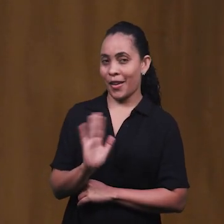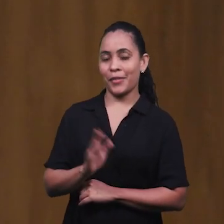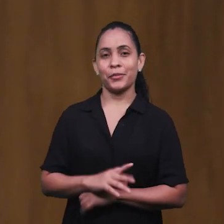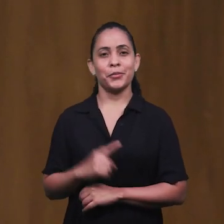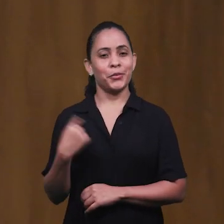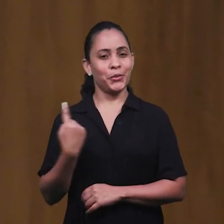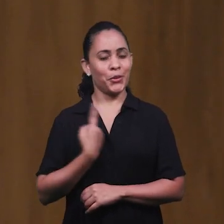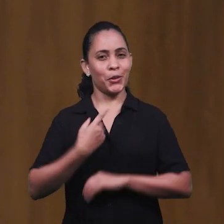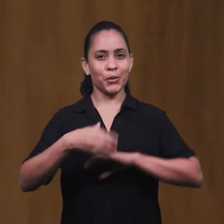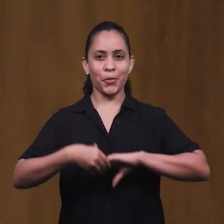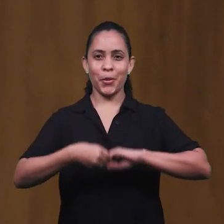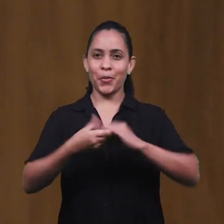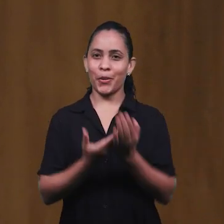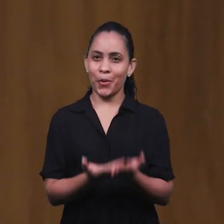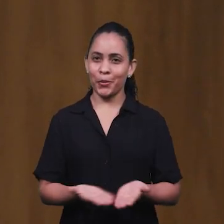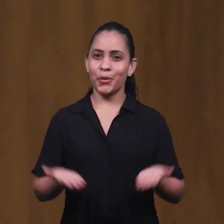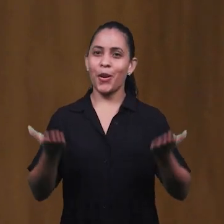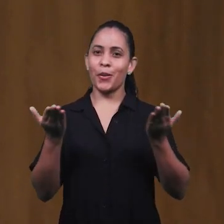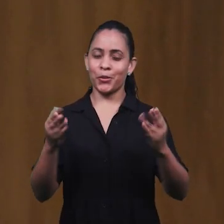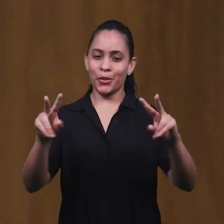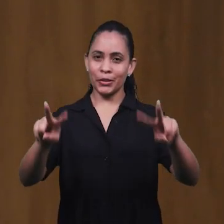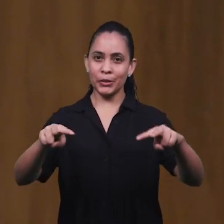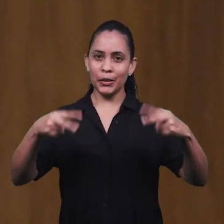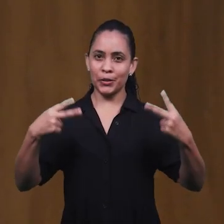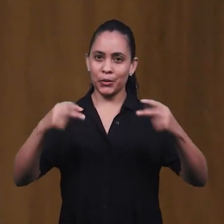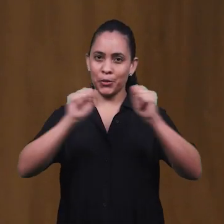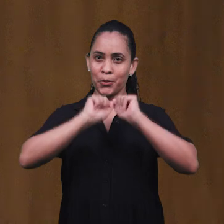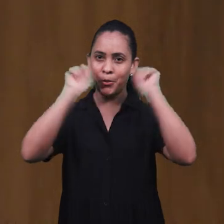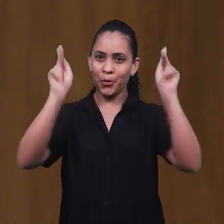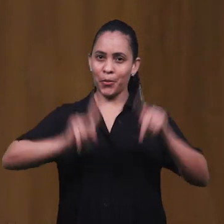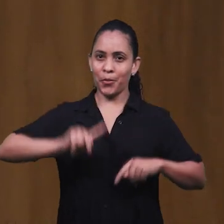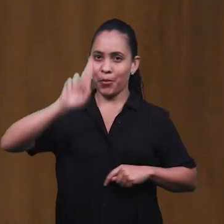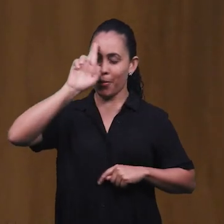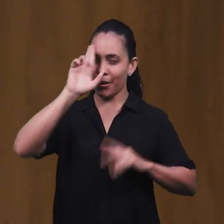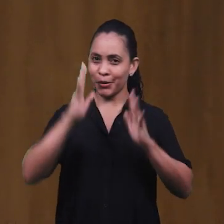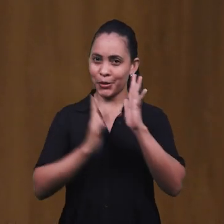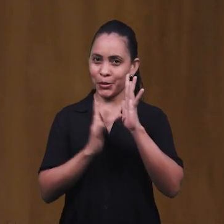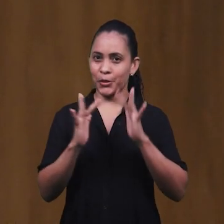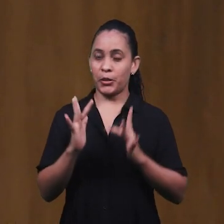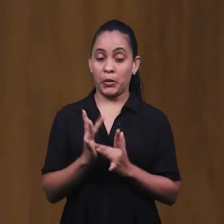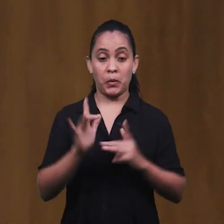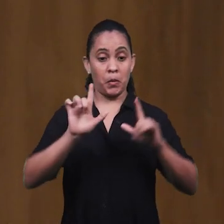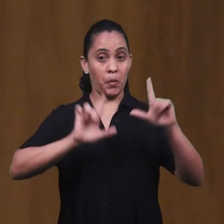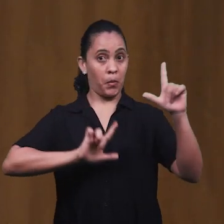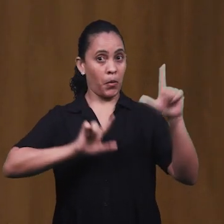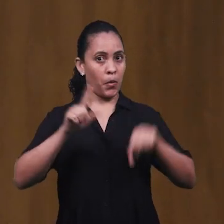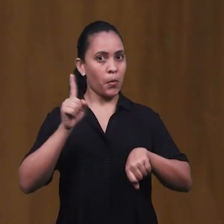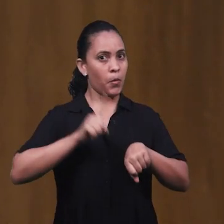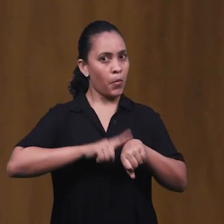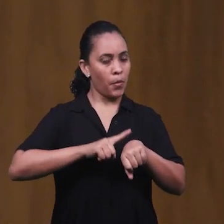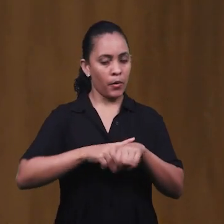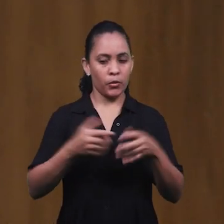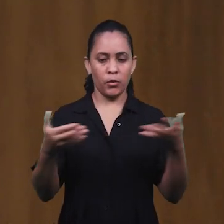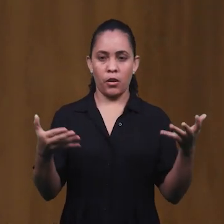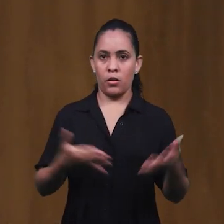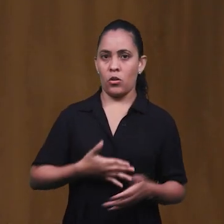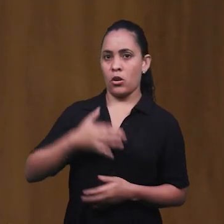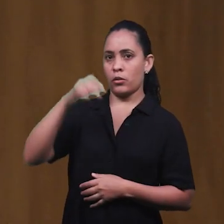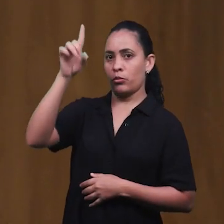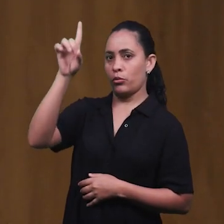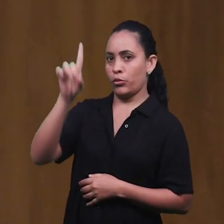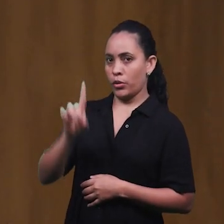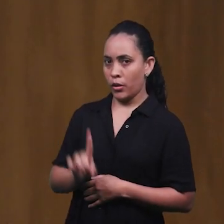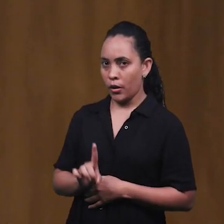Nós cumprimentamos a todos que nos assistem com a paz do Senhor Jesus. Este é o nosso programa Momento do Direito,